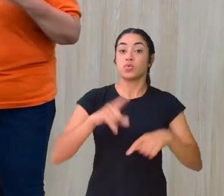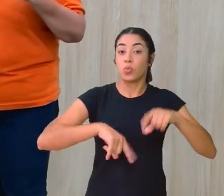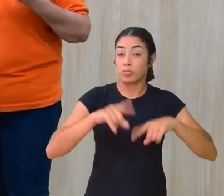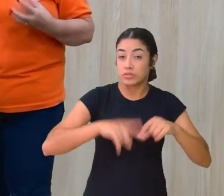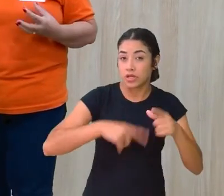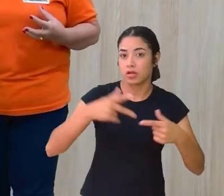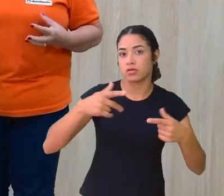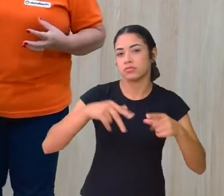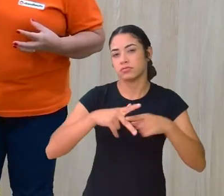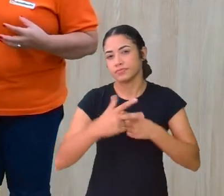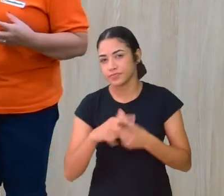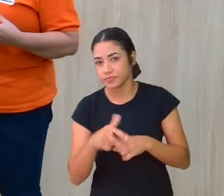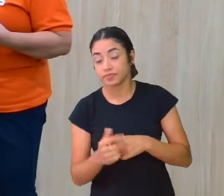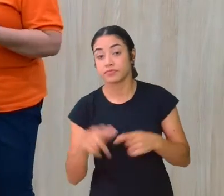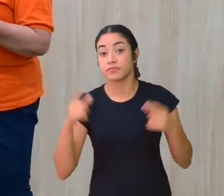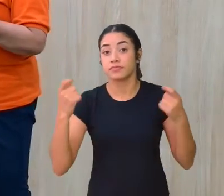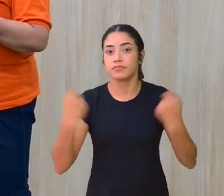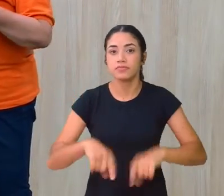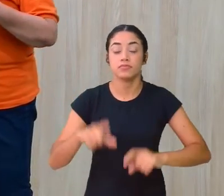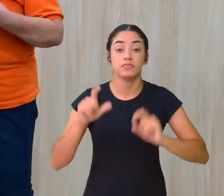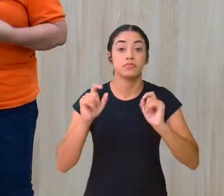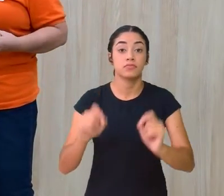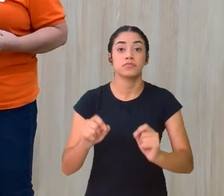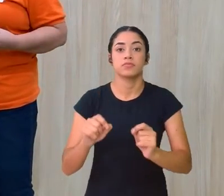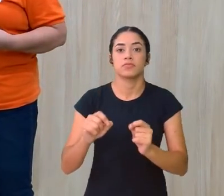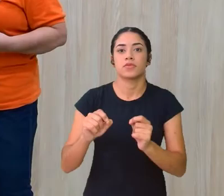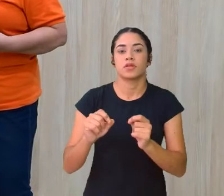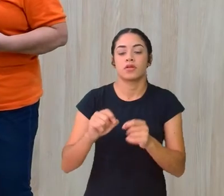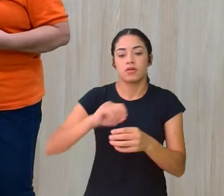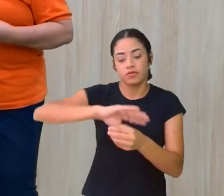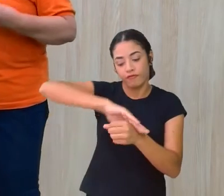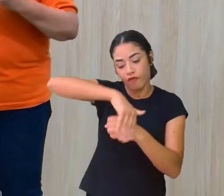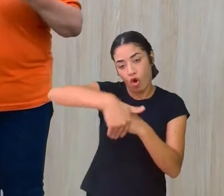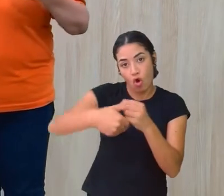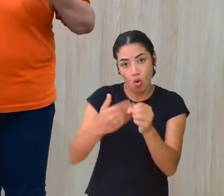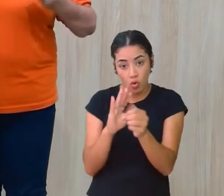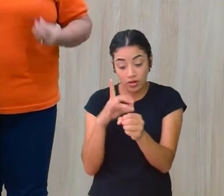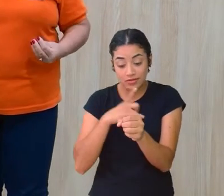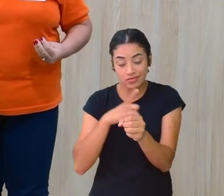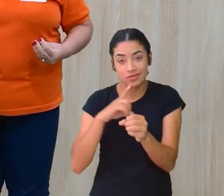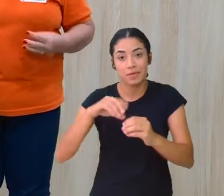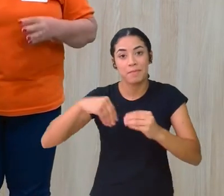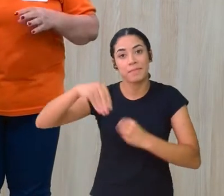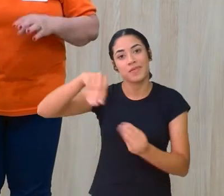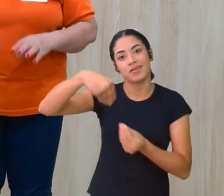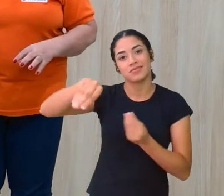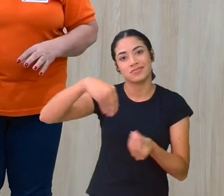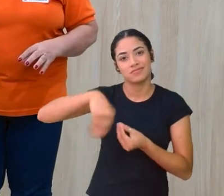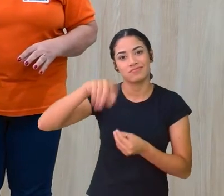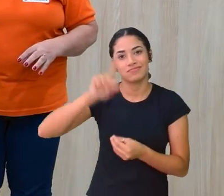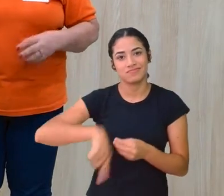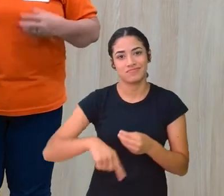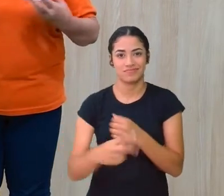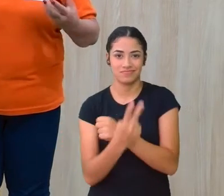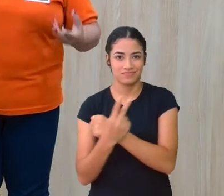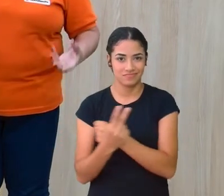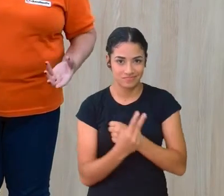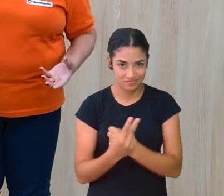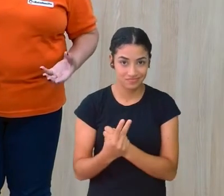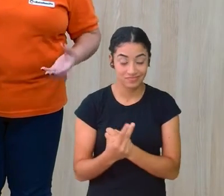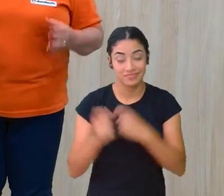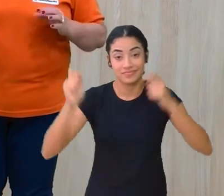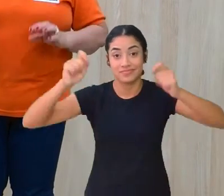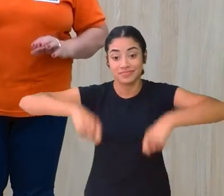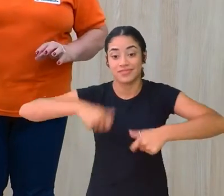essas ferramentas estejam realmente revestidas, né, com essa proteção de plástico, que é um isolante, que aí a pessoa vai